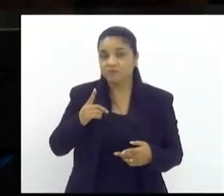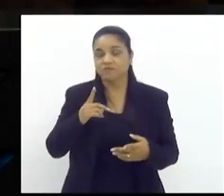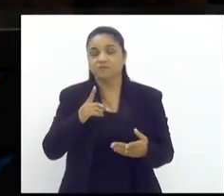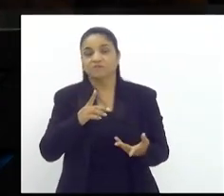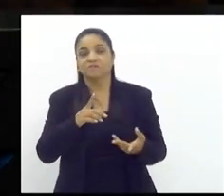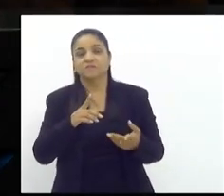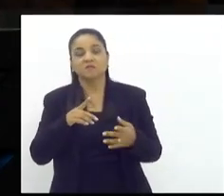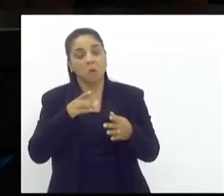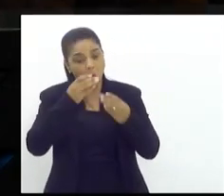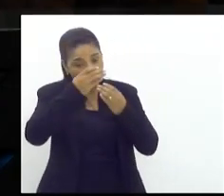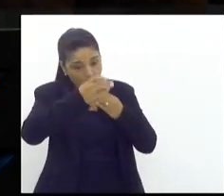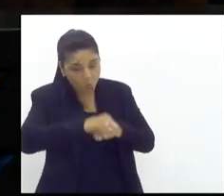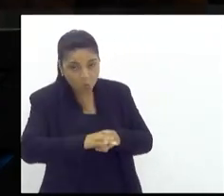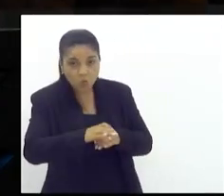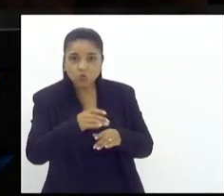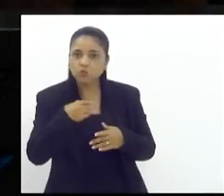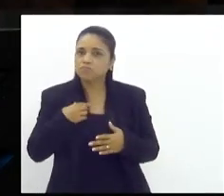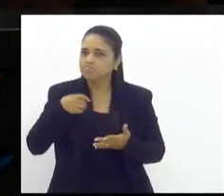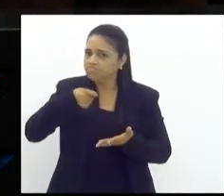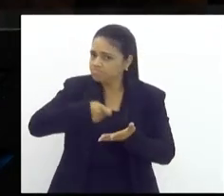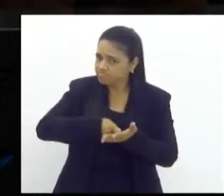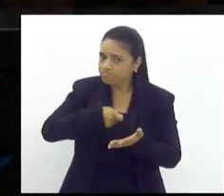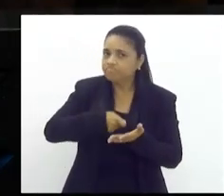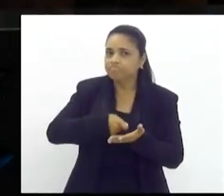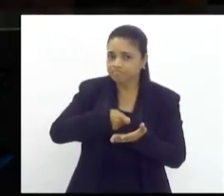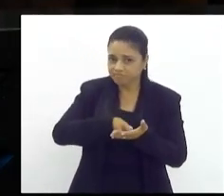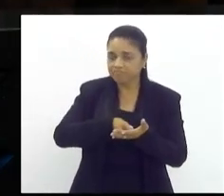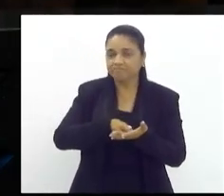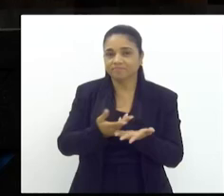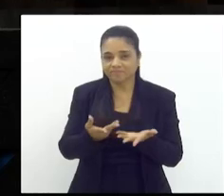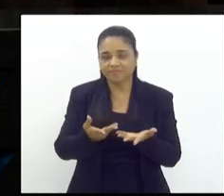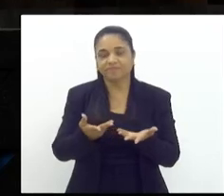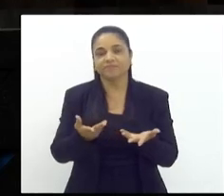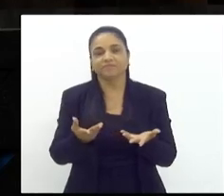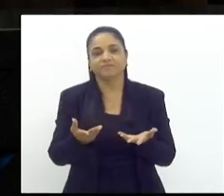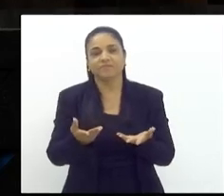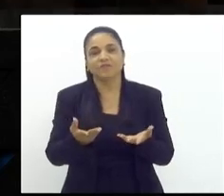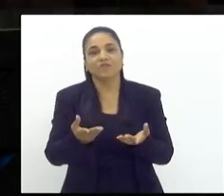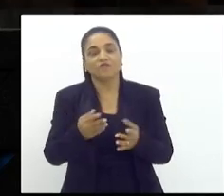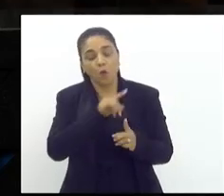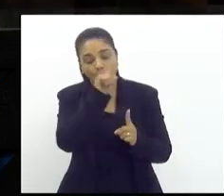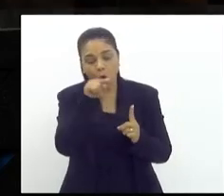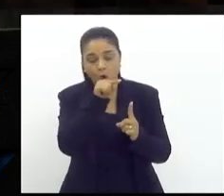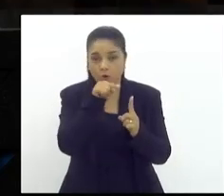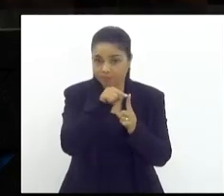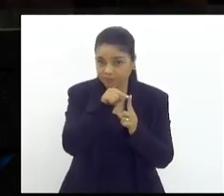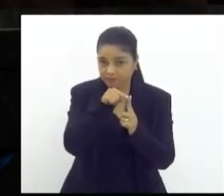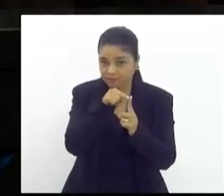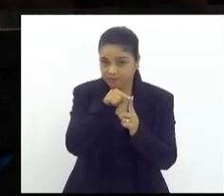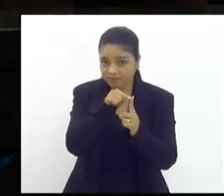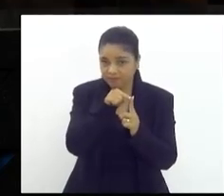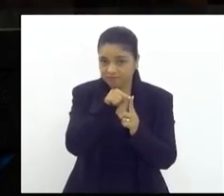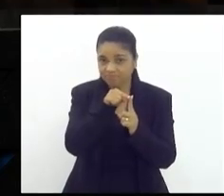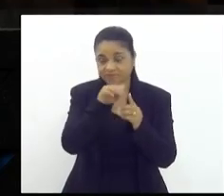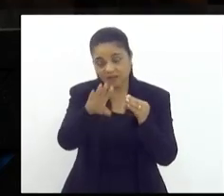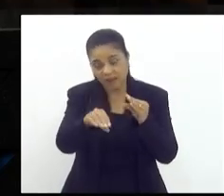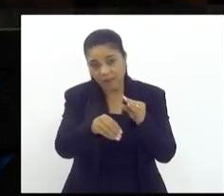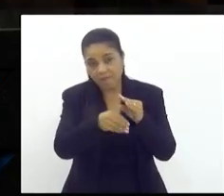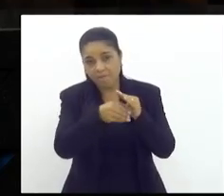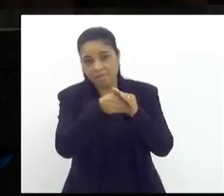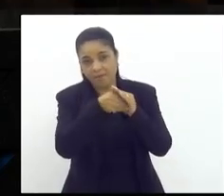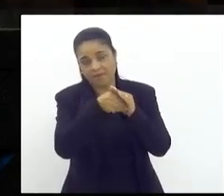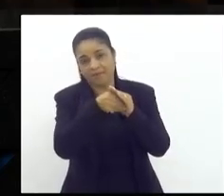concurso público então foi essa o objetivo da emenda